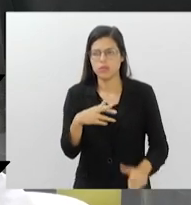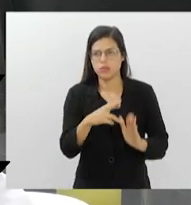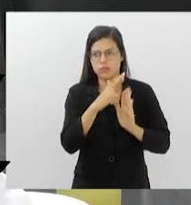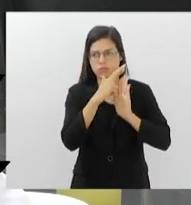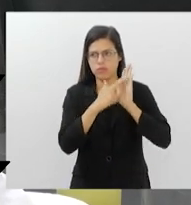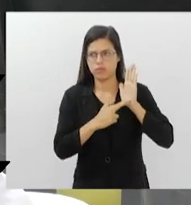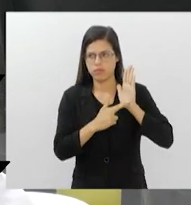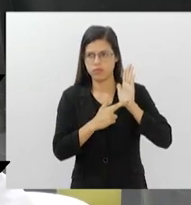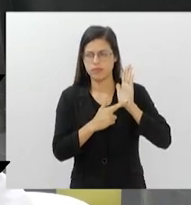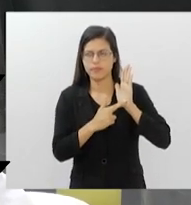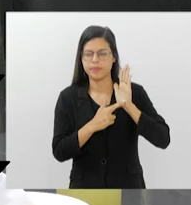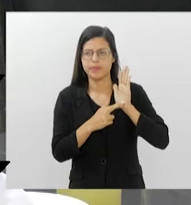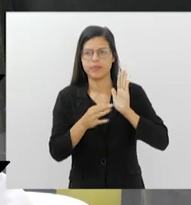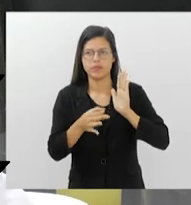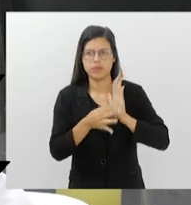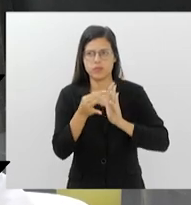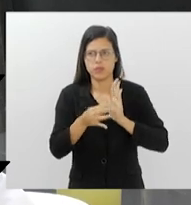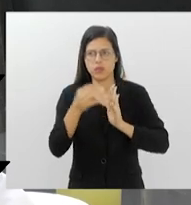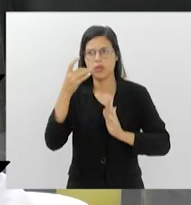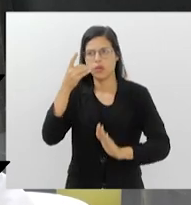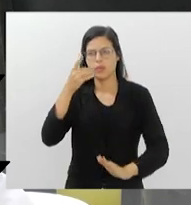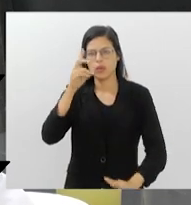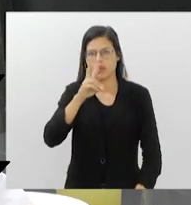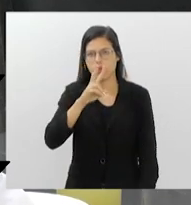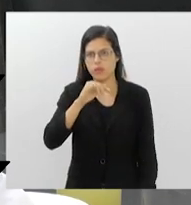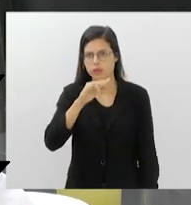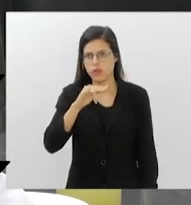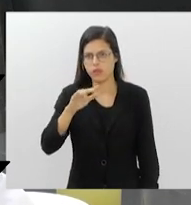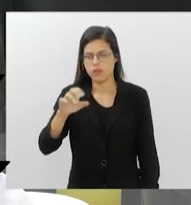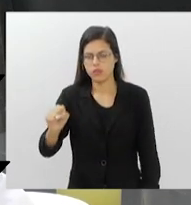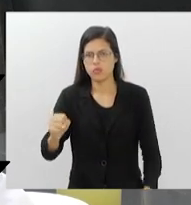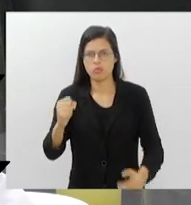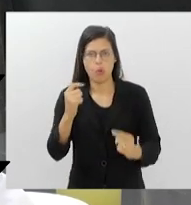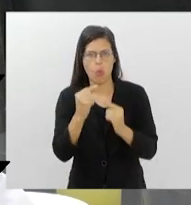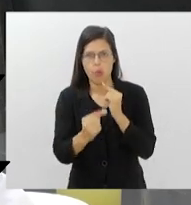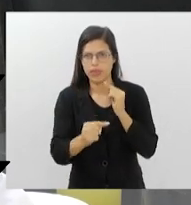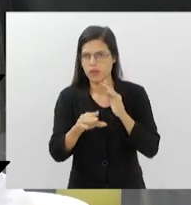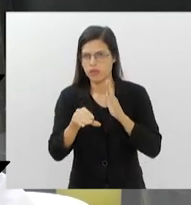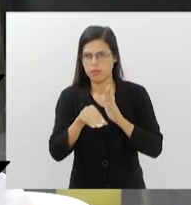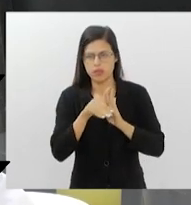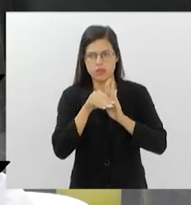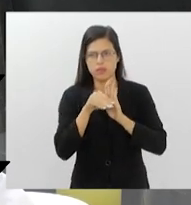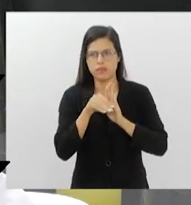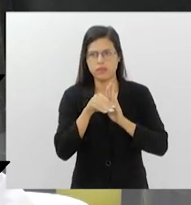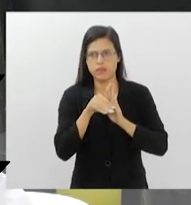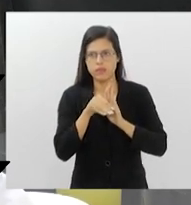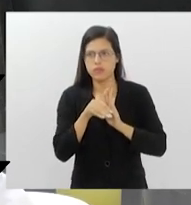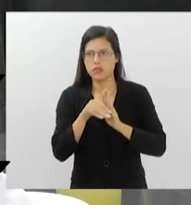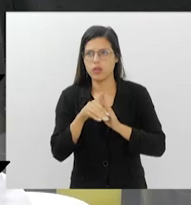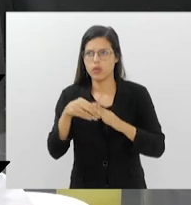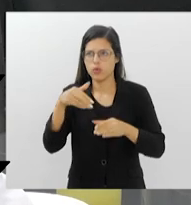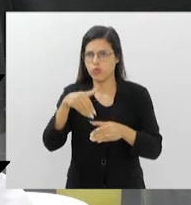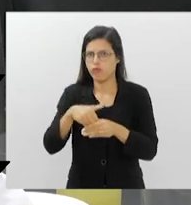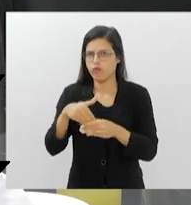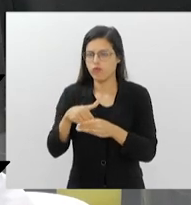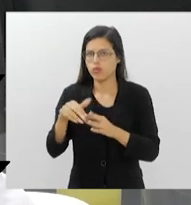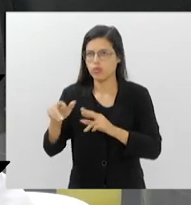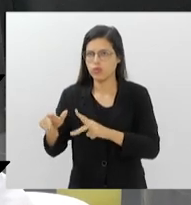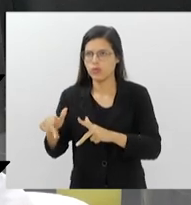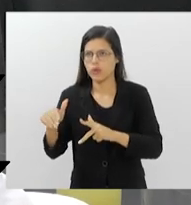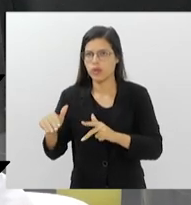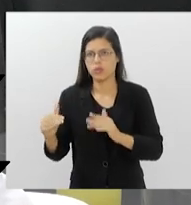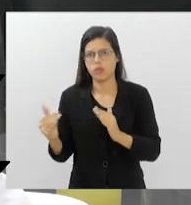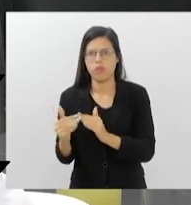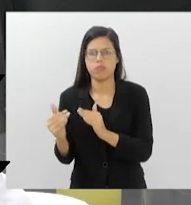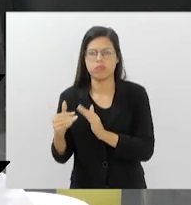relatório do parecer do deputado Vinícius kolino contrário à emenda e o voto divergente favorável